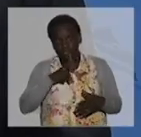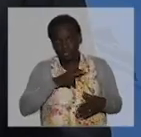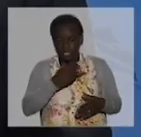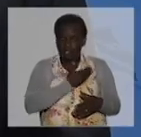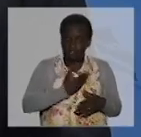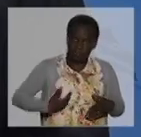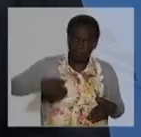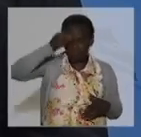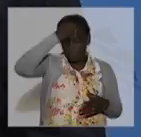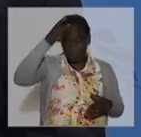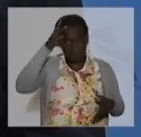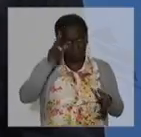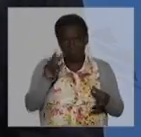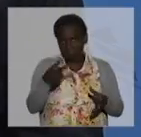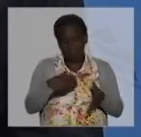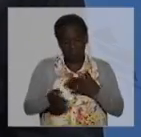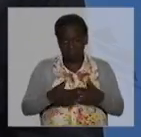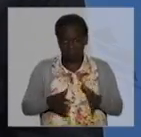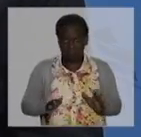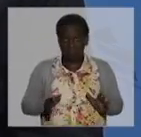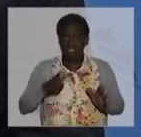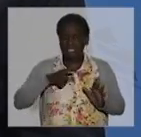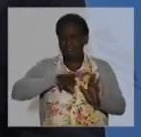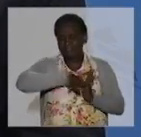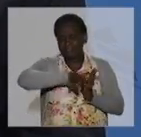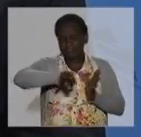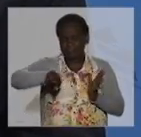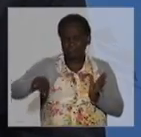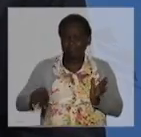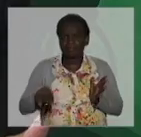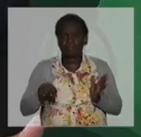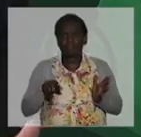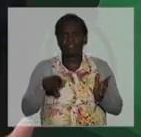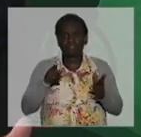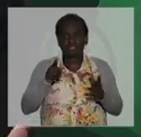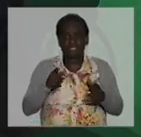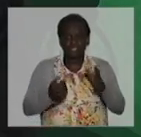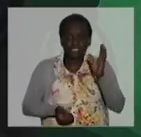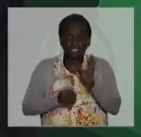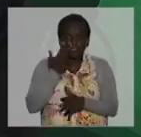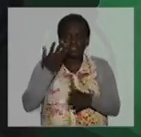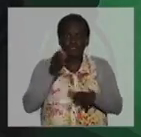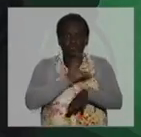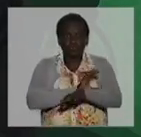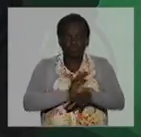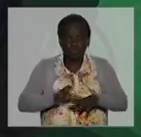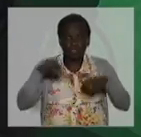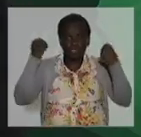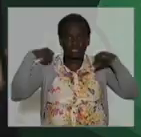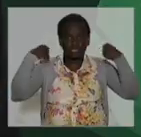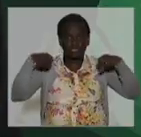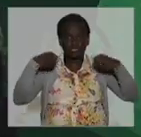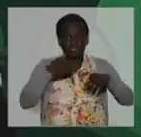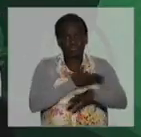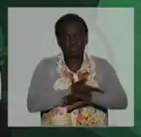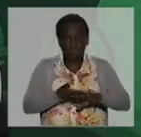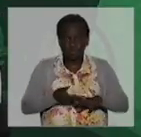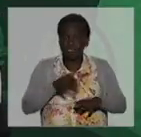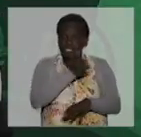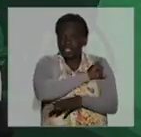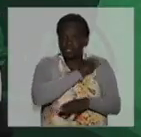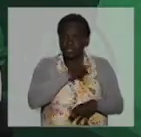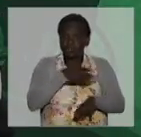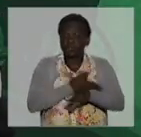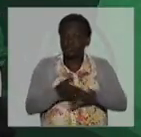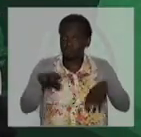privada? Sim. Nas duas redes. Abre-se um leque muito grande e você cria uma cultura de atividade física. O Rio de Janeiro ele sempre foi um